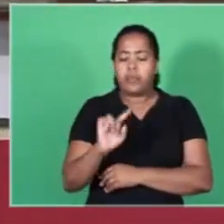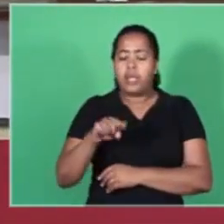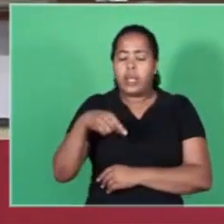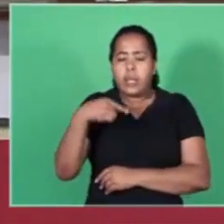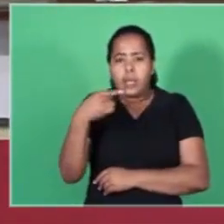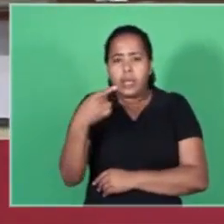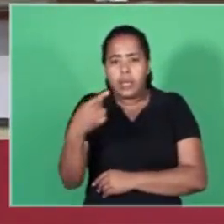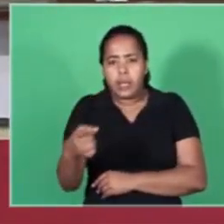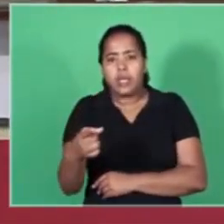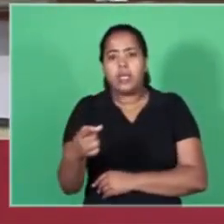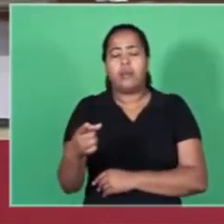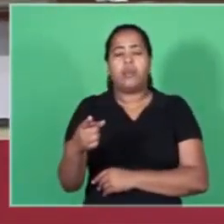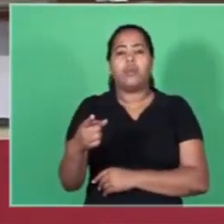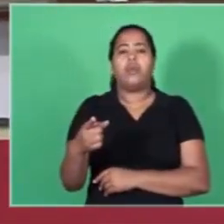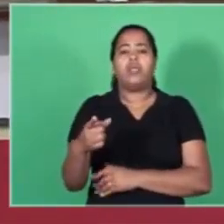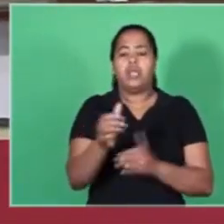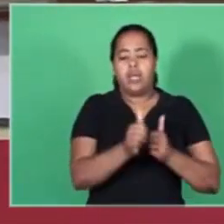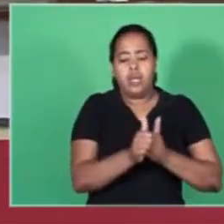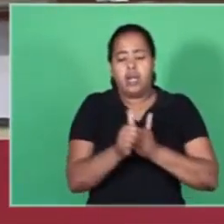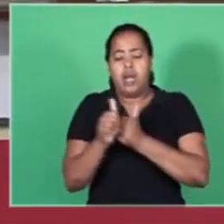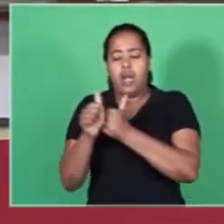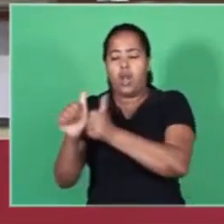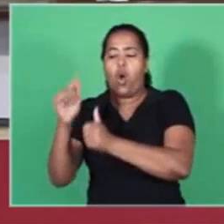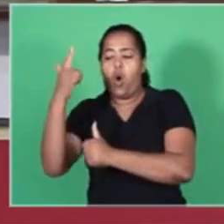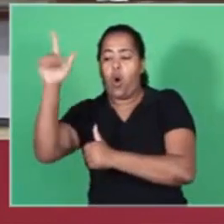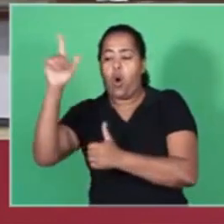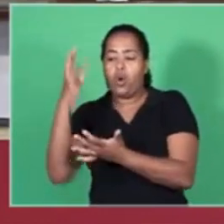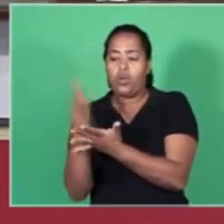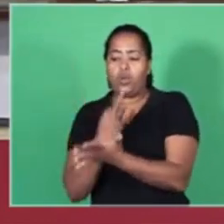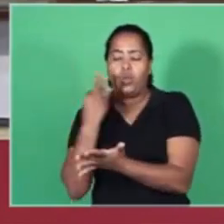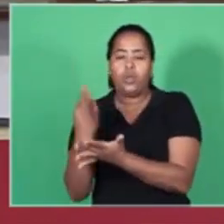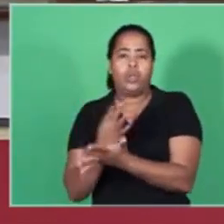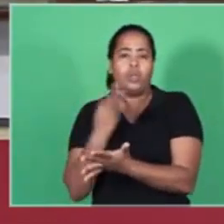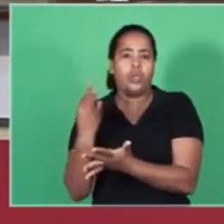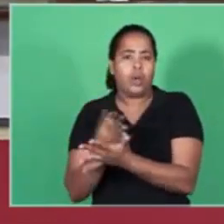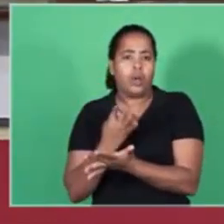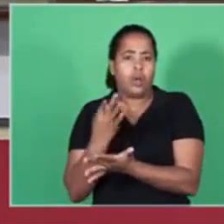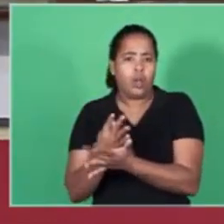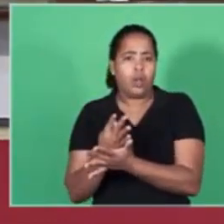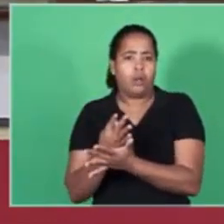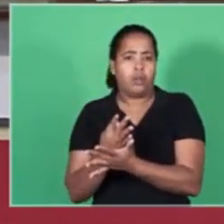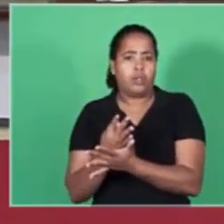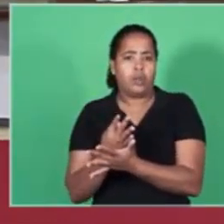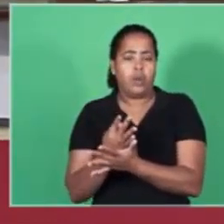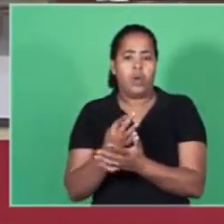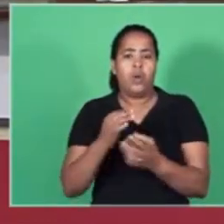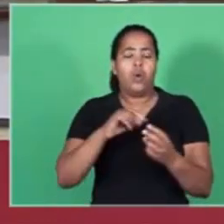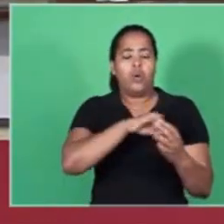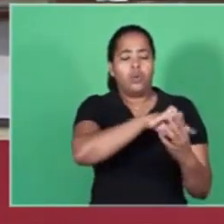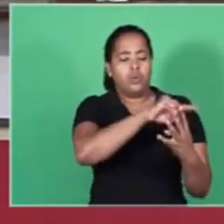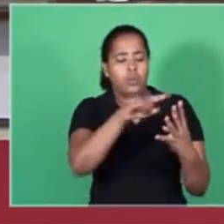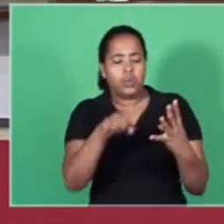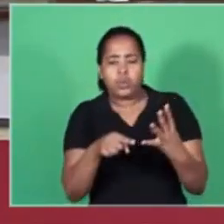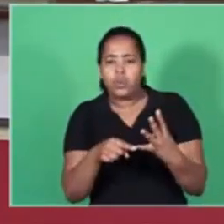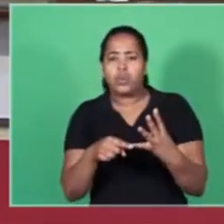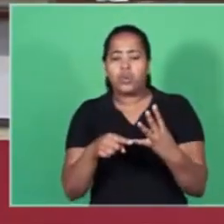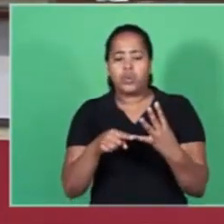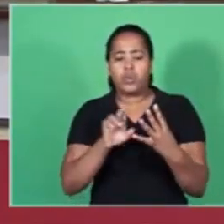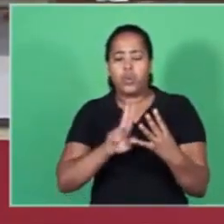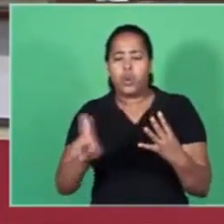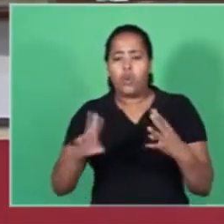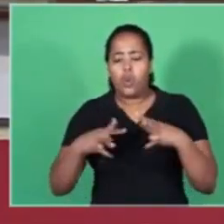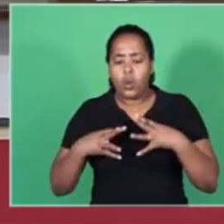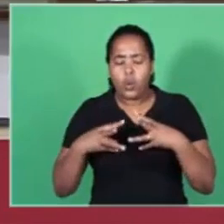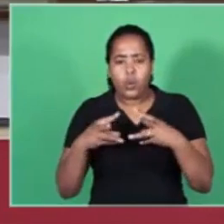que acompanharam Kant. Aí foram teólogos. Esses que eu citei os nomes, todos eles